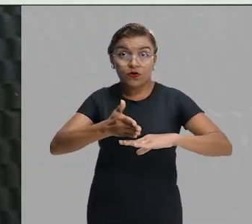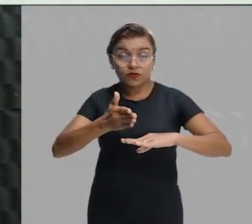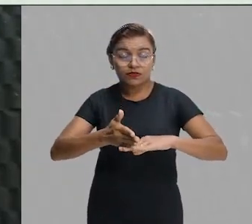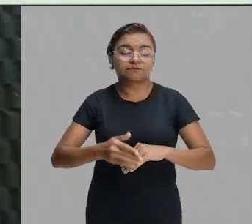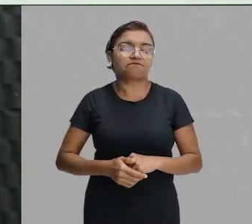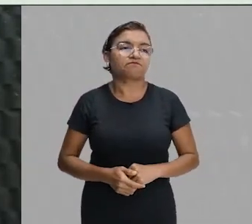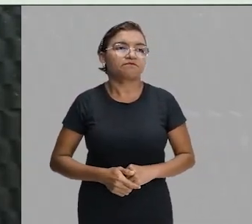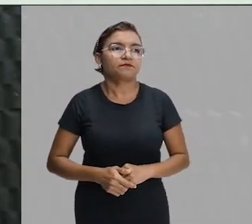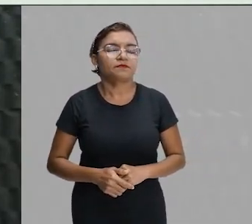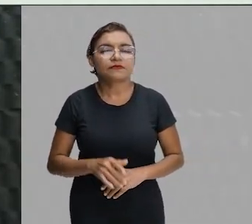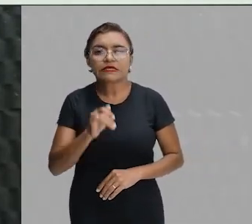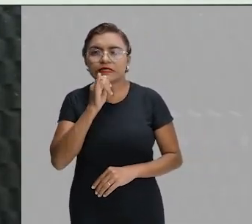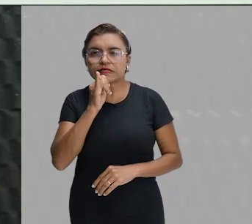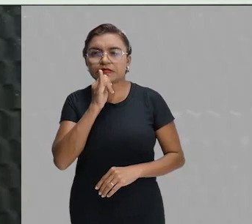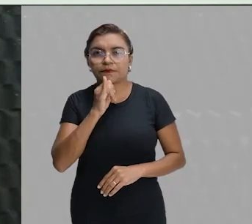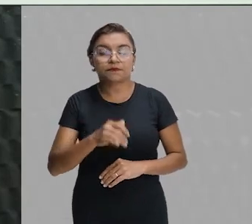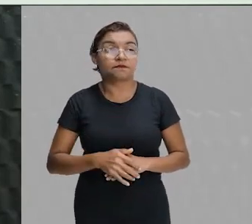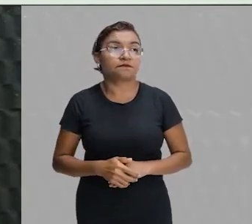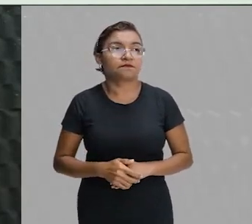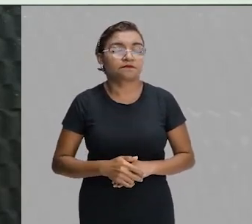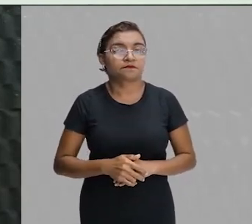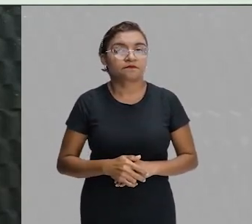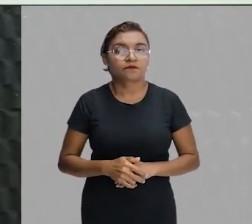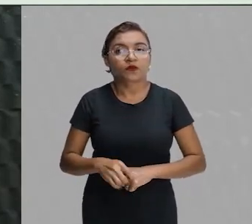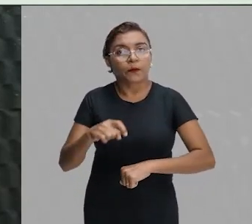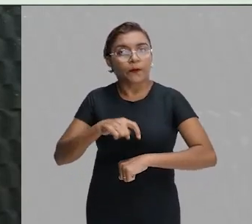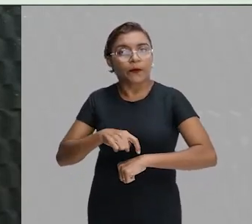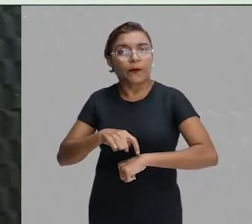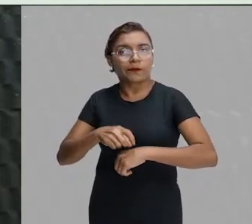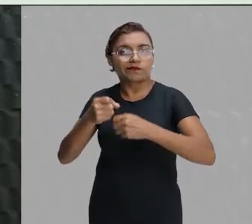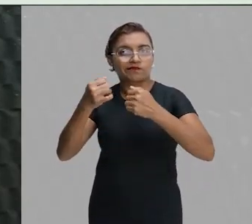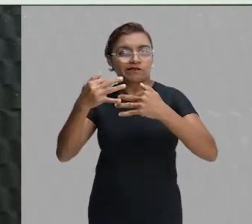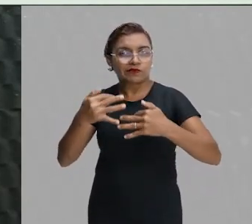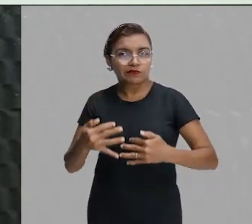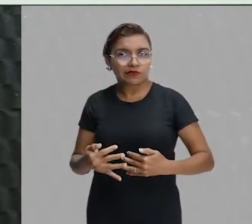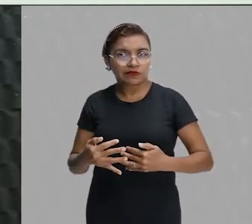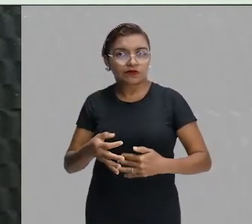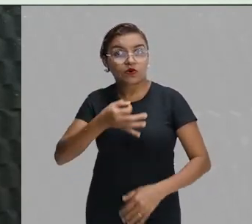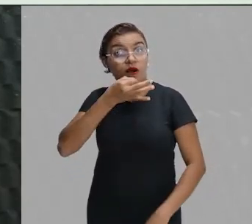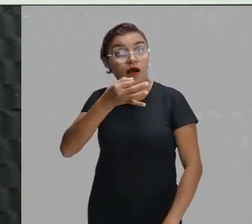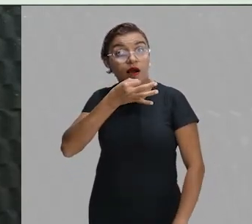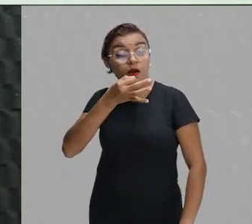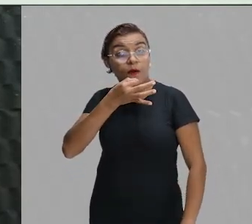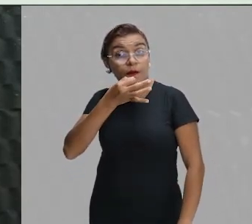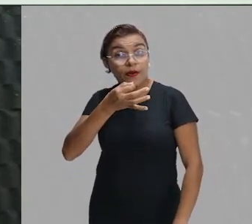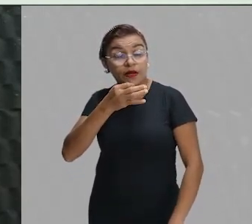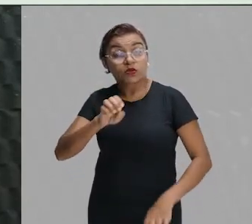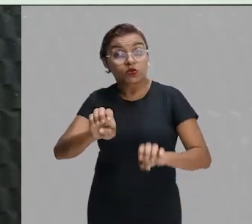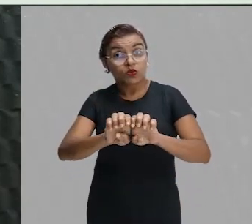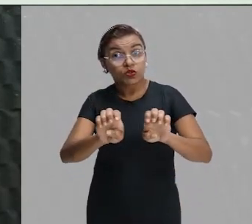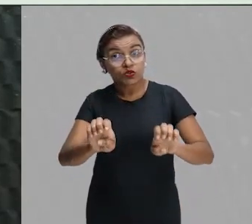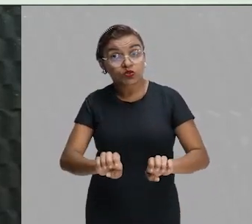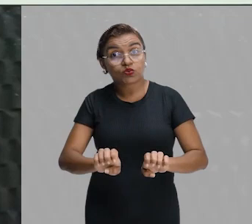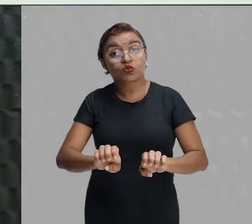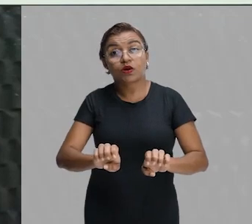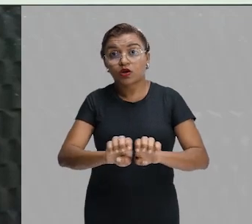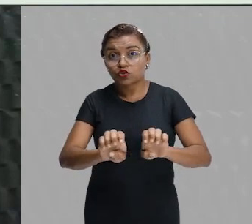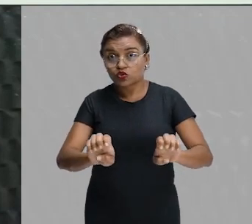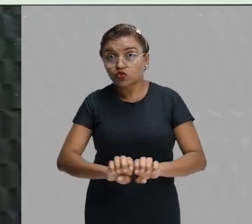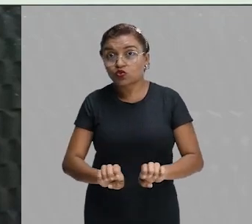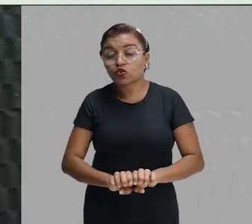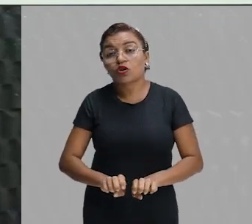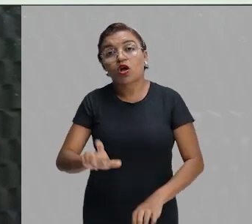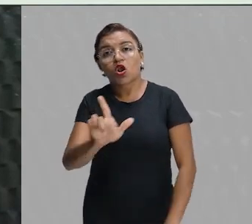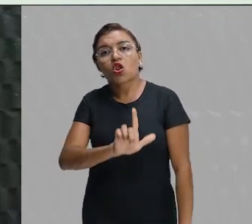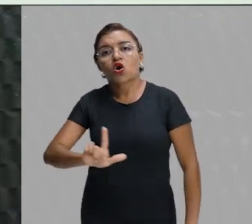exemplo, olha só, quando nós estamos falando em argumentos e a estrutura lógica do argumento, nós estamos falando naquilo que Aristóteles trouxe para a